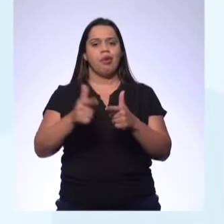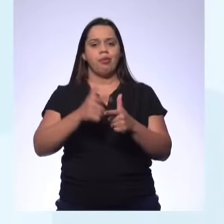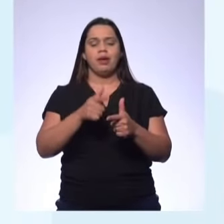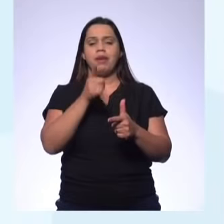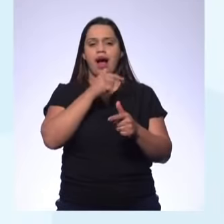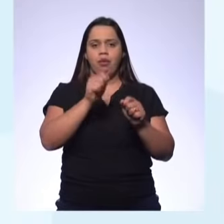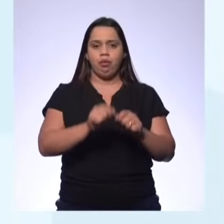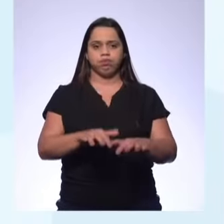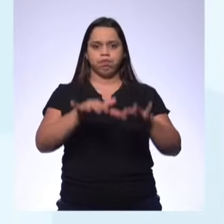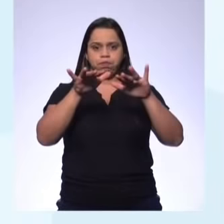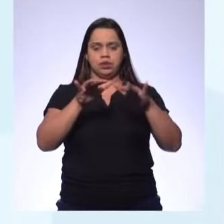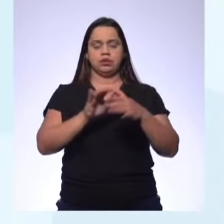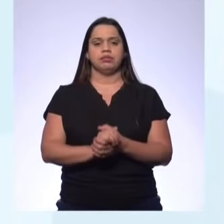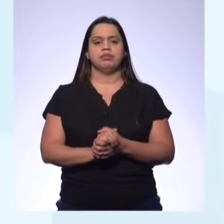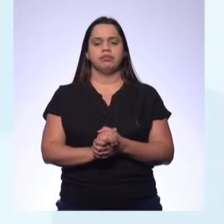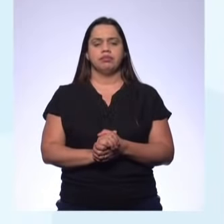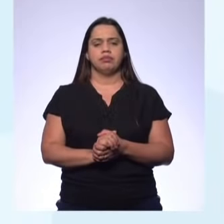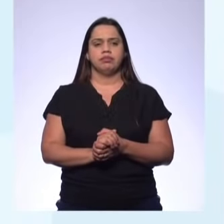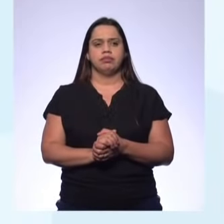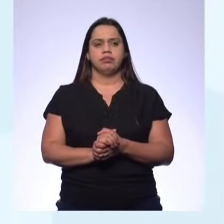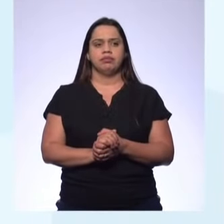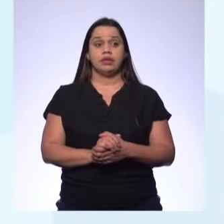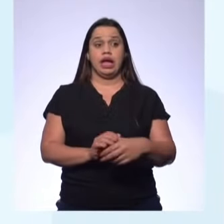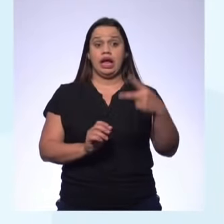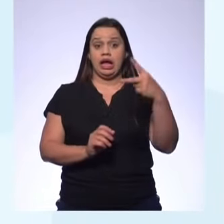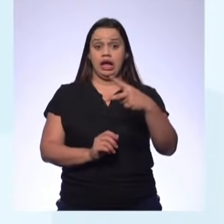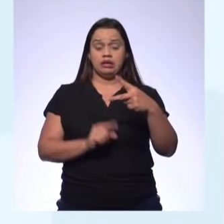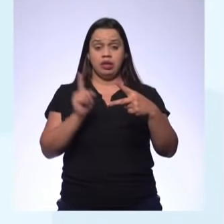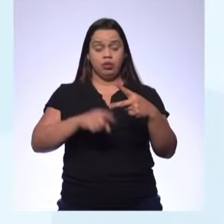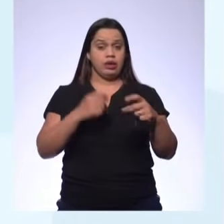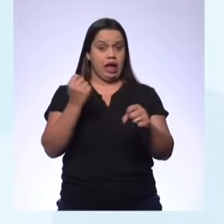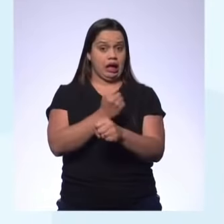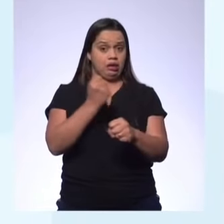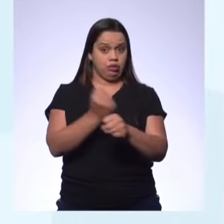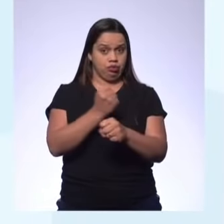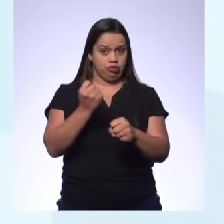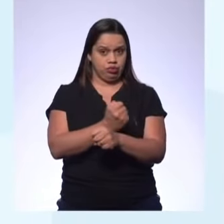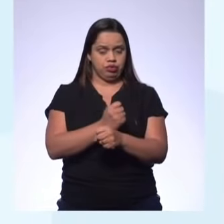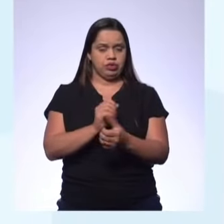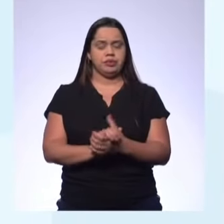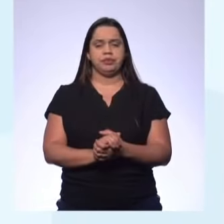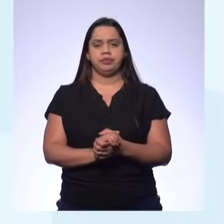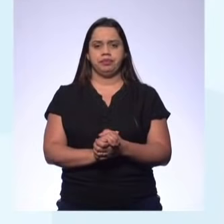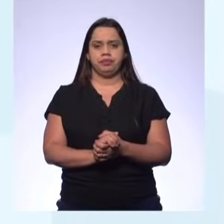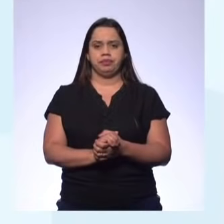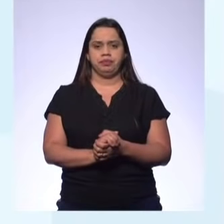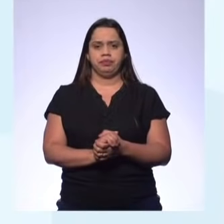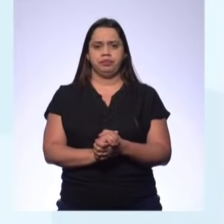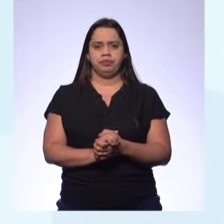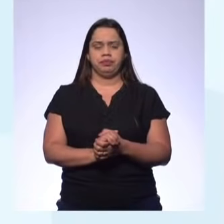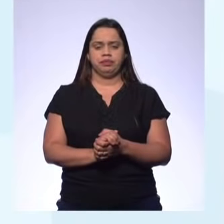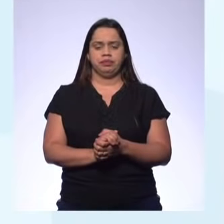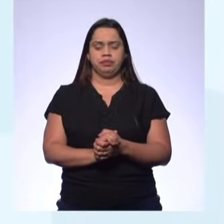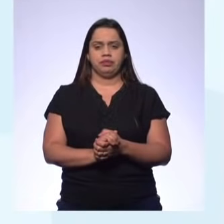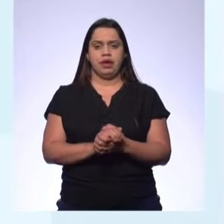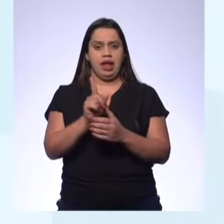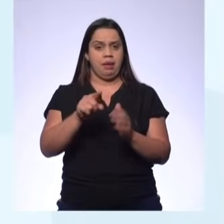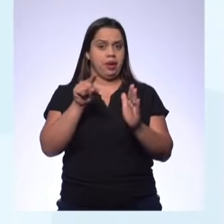segunda é constructions, são as construções. There are irregular constructions, né? Se